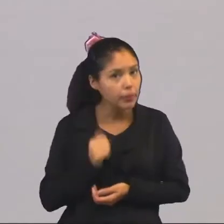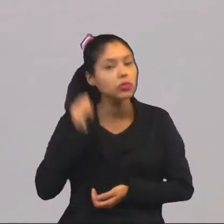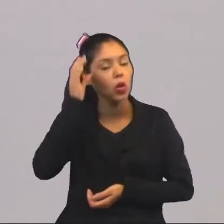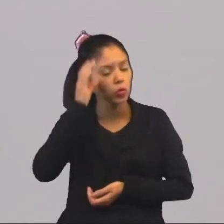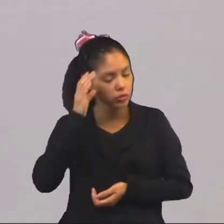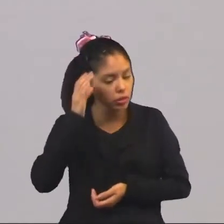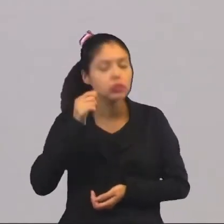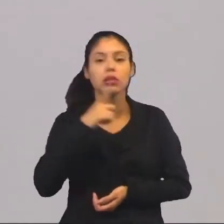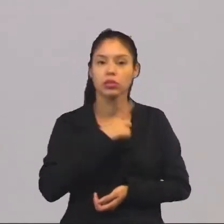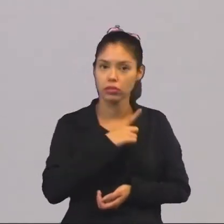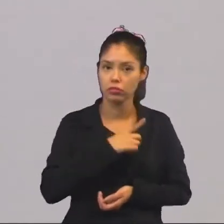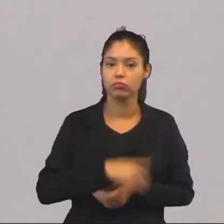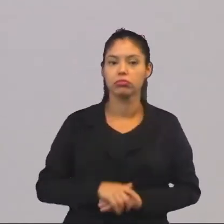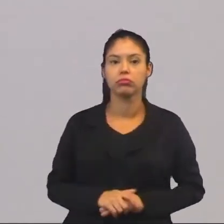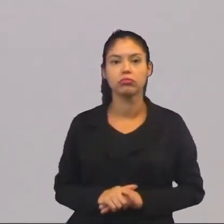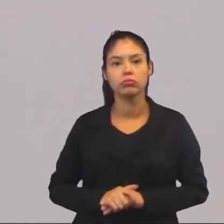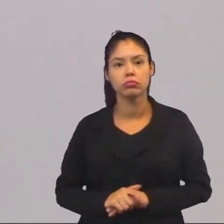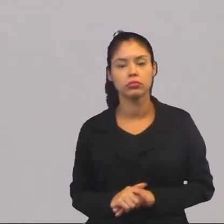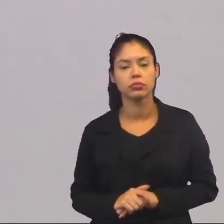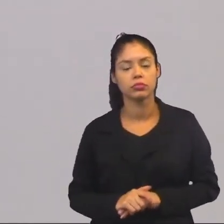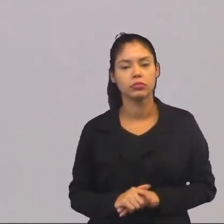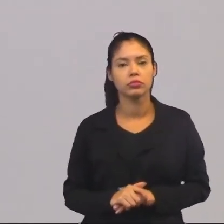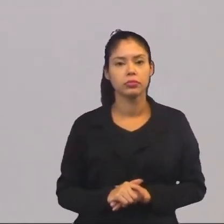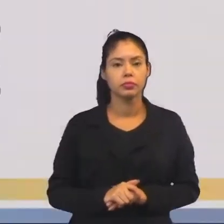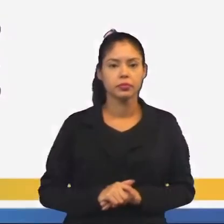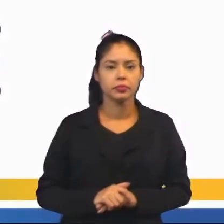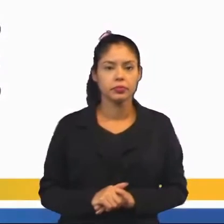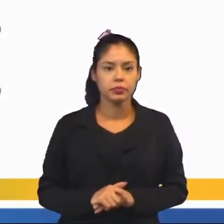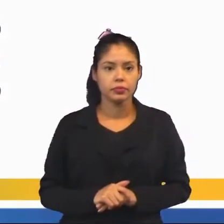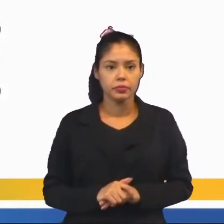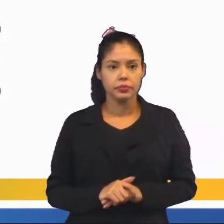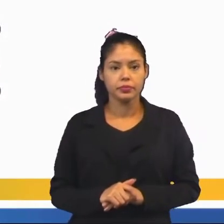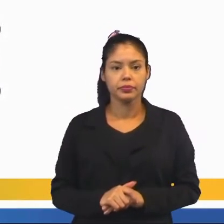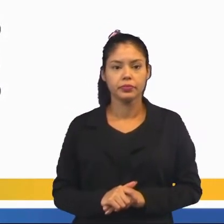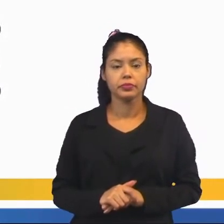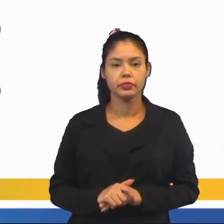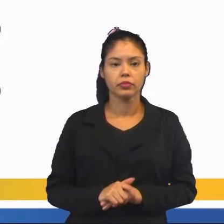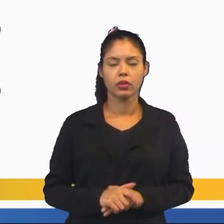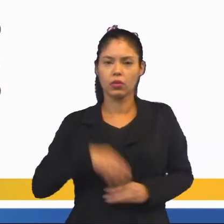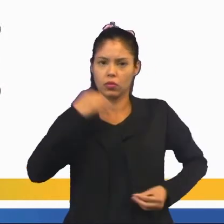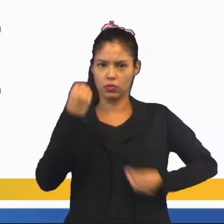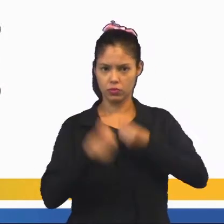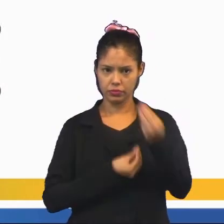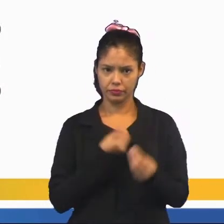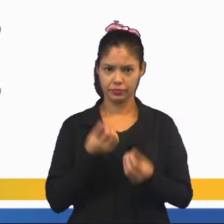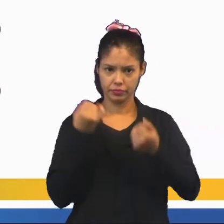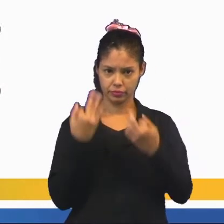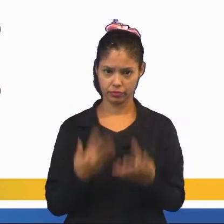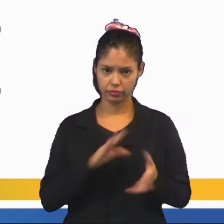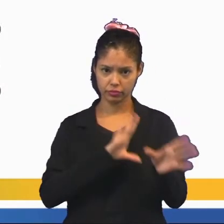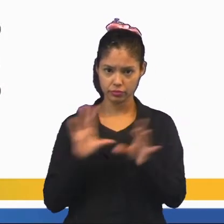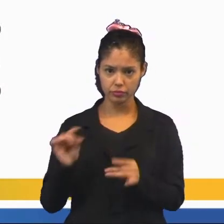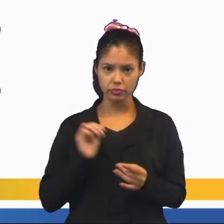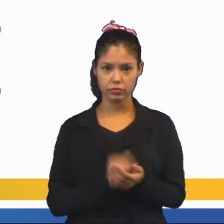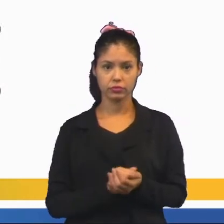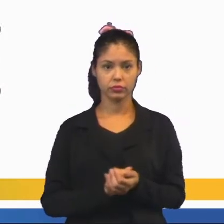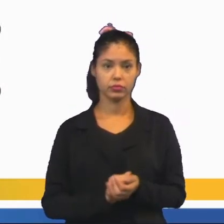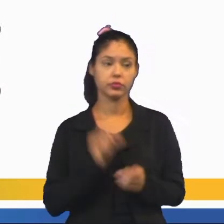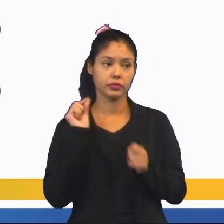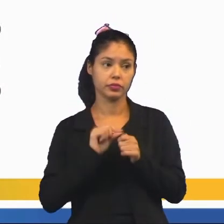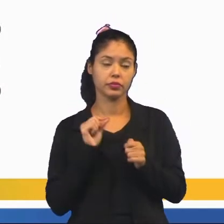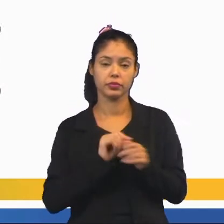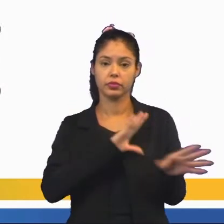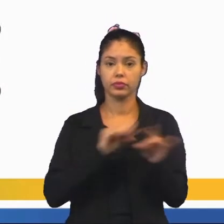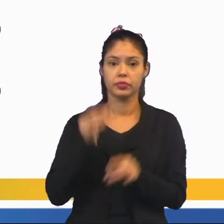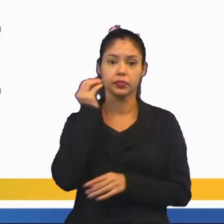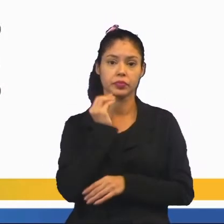consciente de que isso existe. Vamos dar continuidade. Como que nós diagnosticamos ela? O